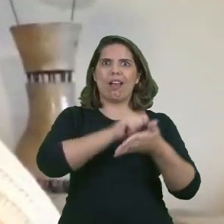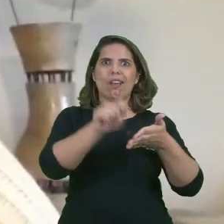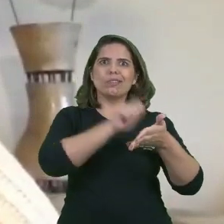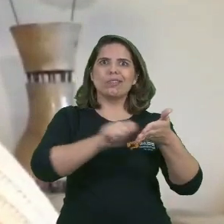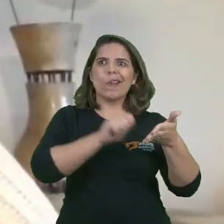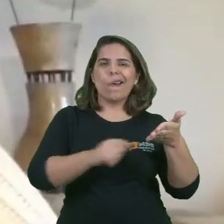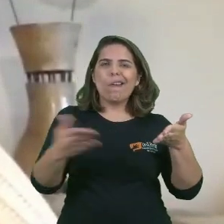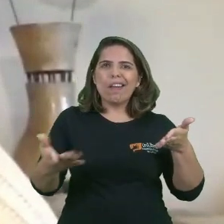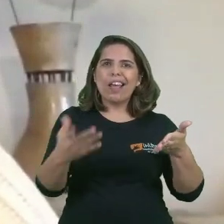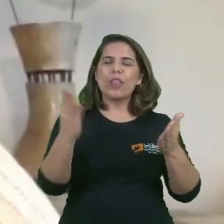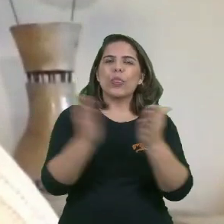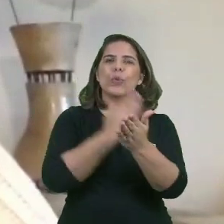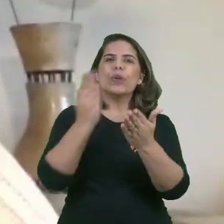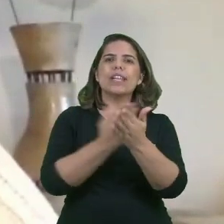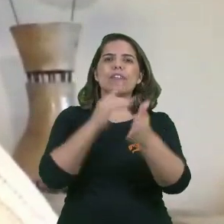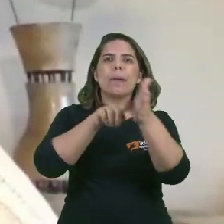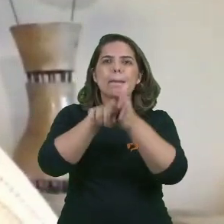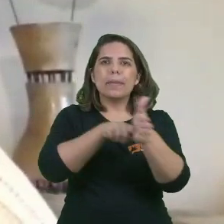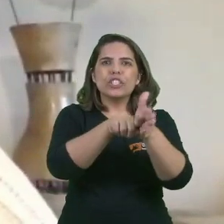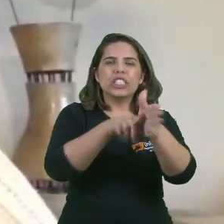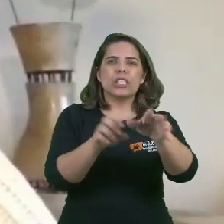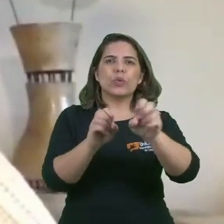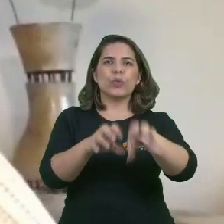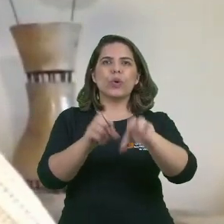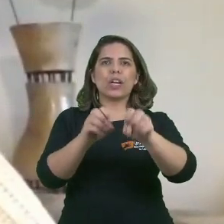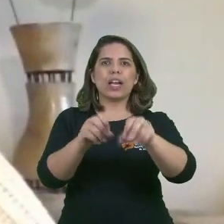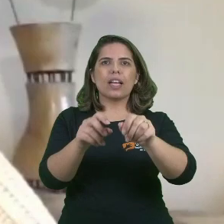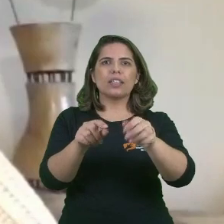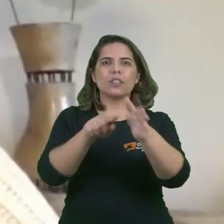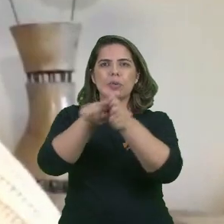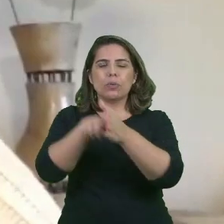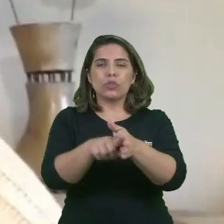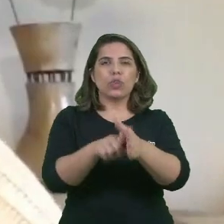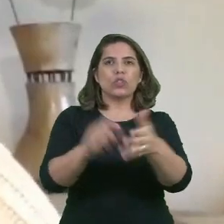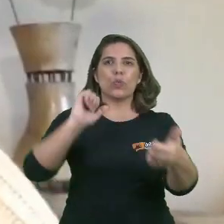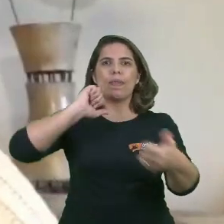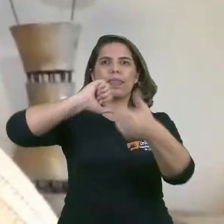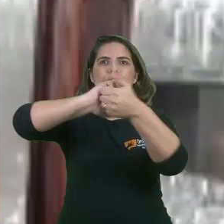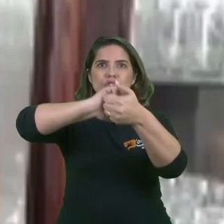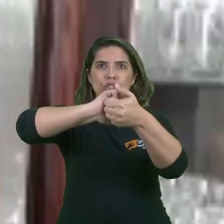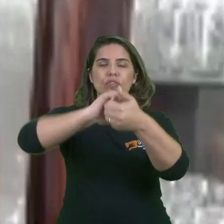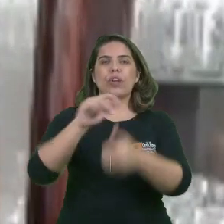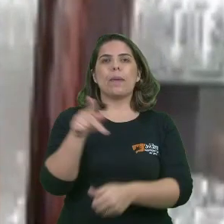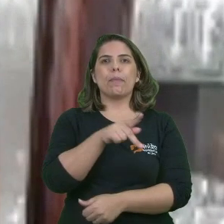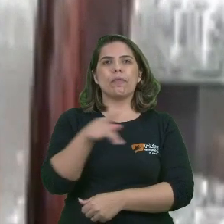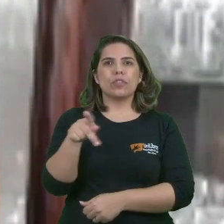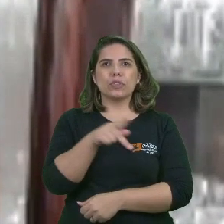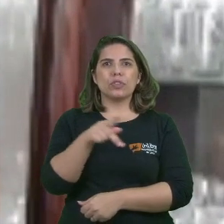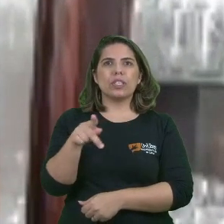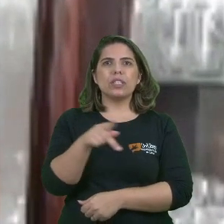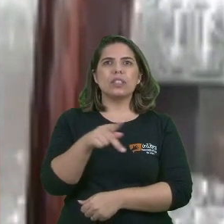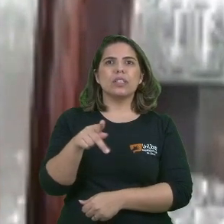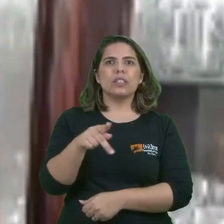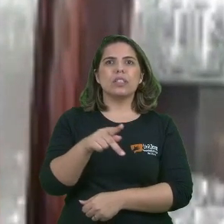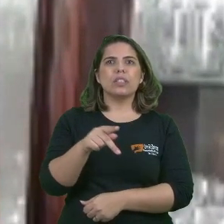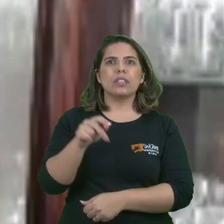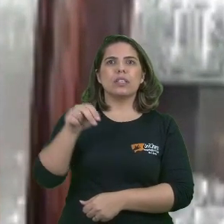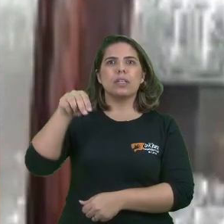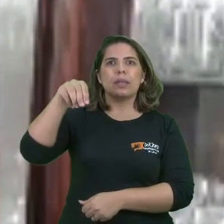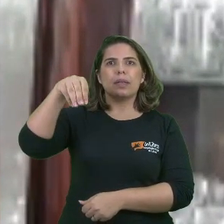do livro pesquisa em educação abordagens qualitativas que a professora menga ludke